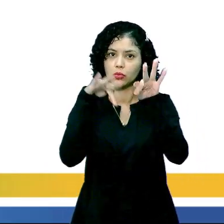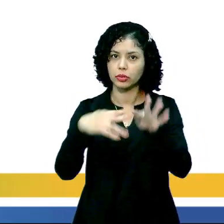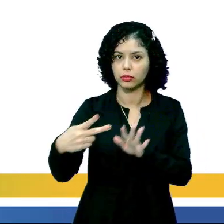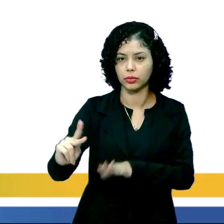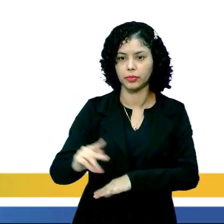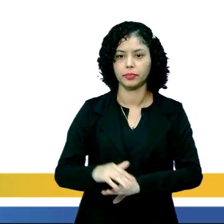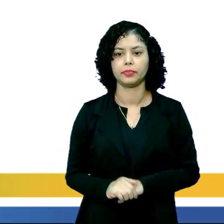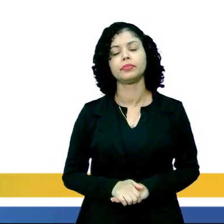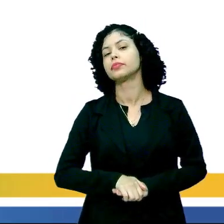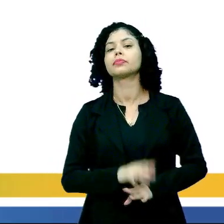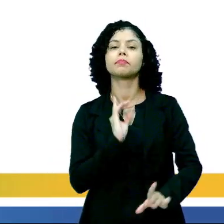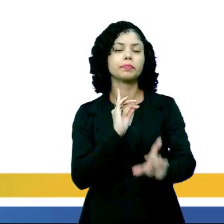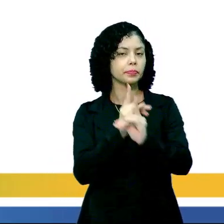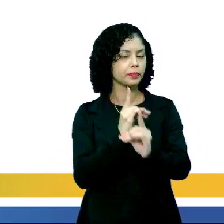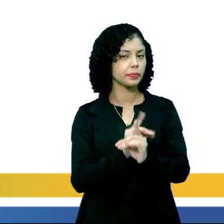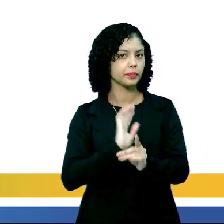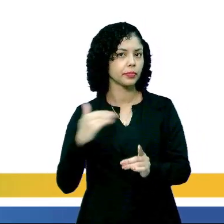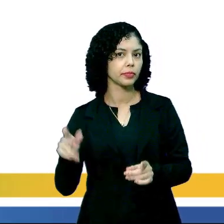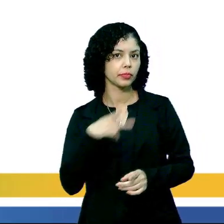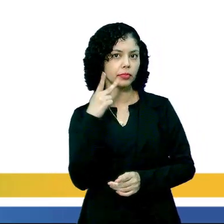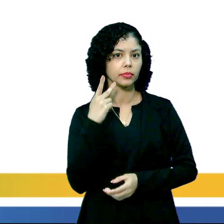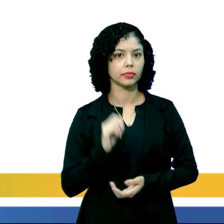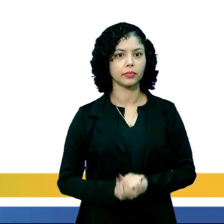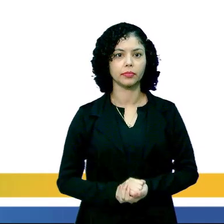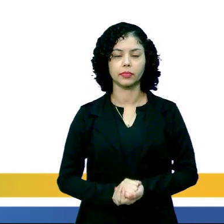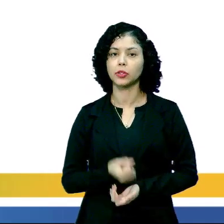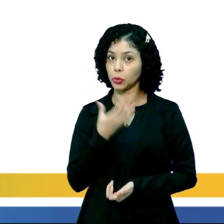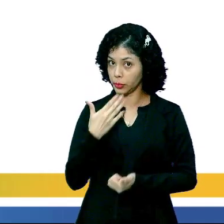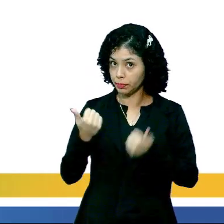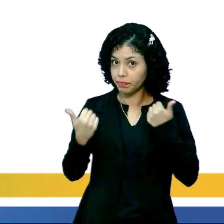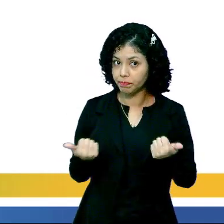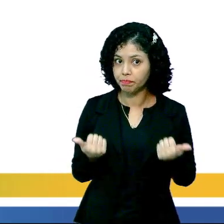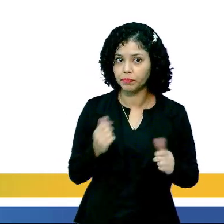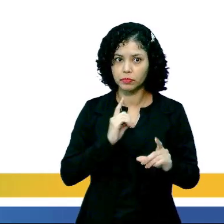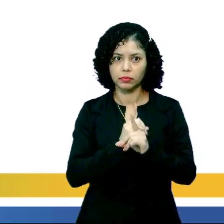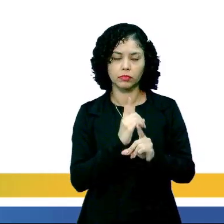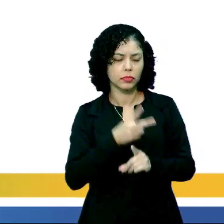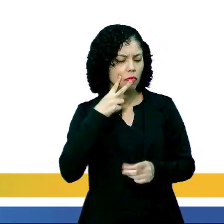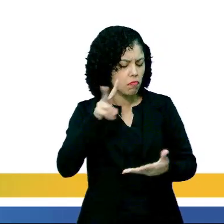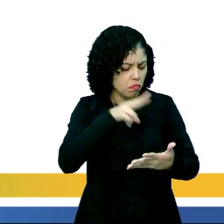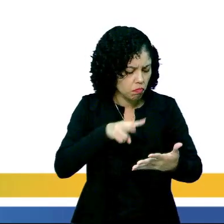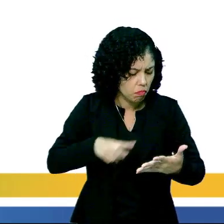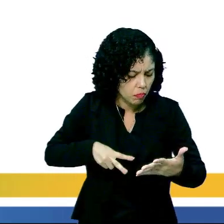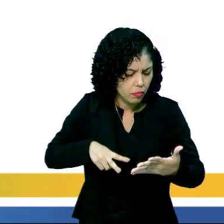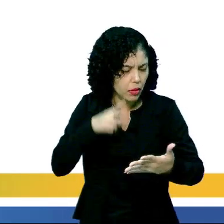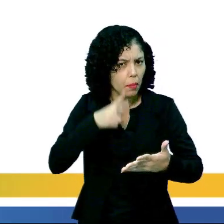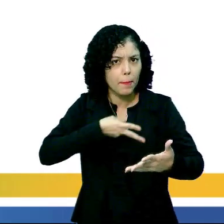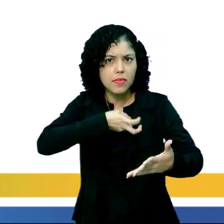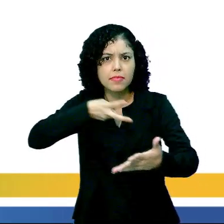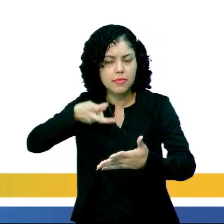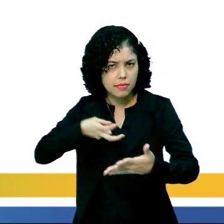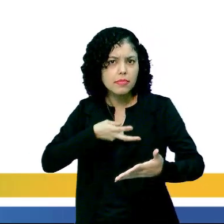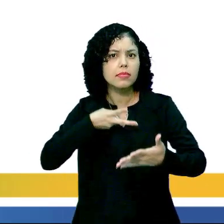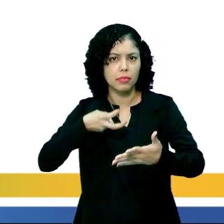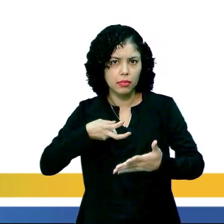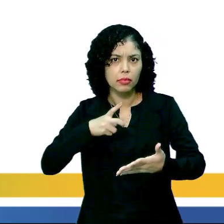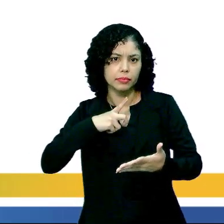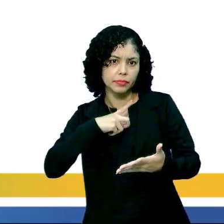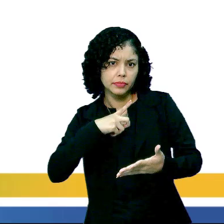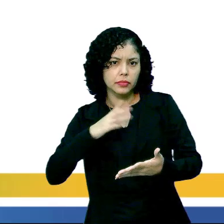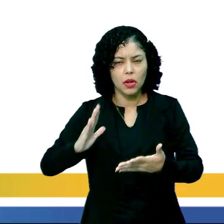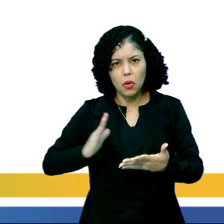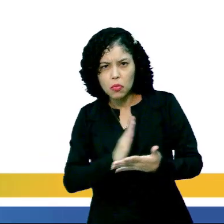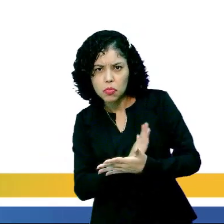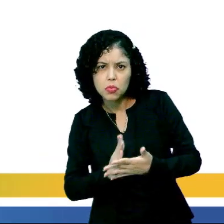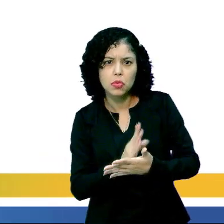é uma maneira de se identificar quando está falando de um hidrácido tá pessoal então eu li uma questão identifiquei que aquele ácido ele é